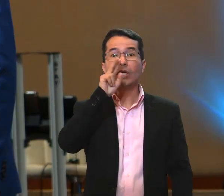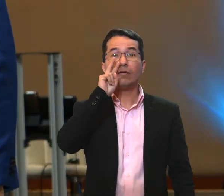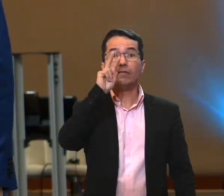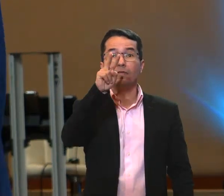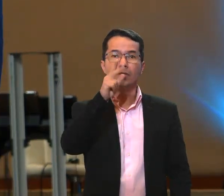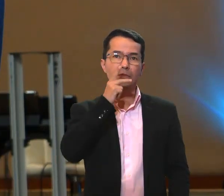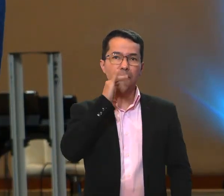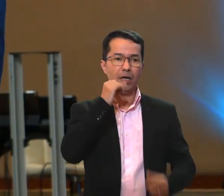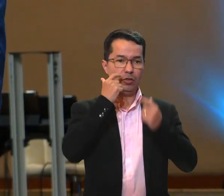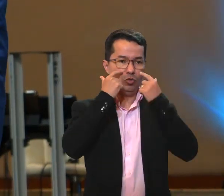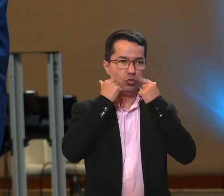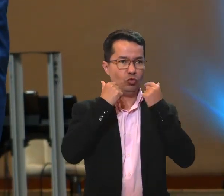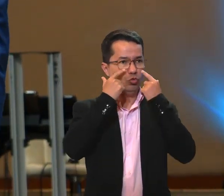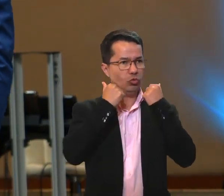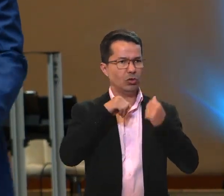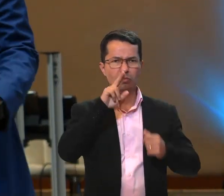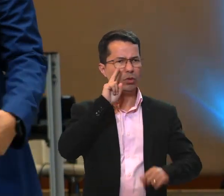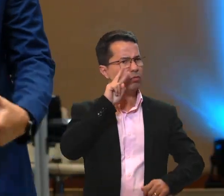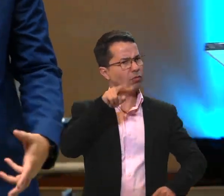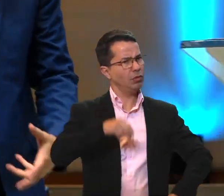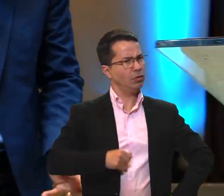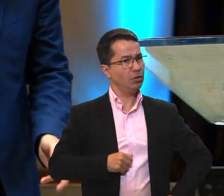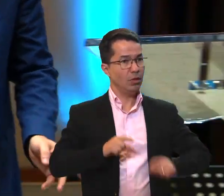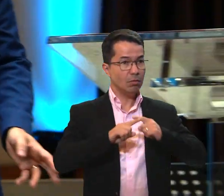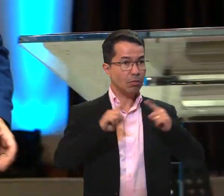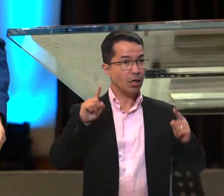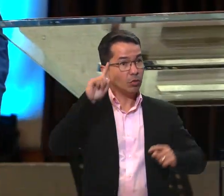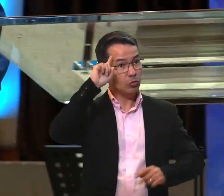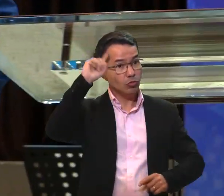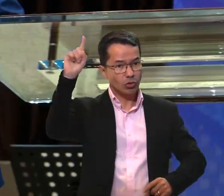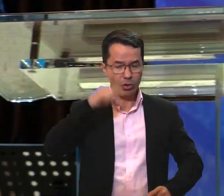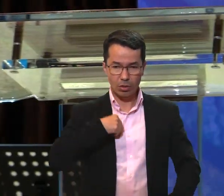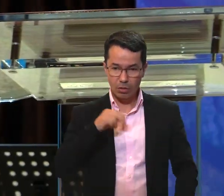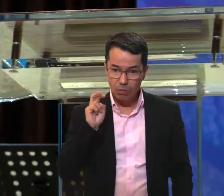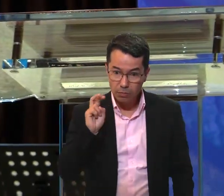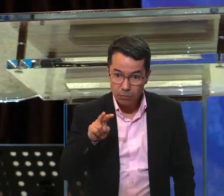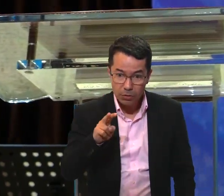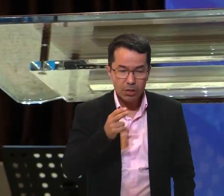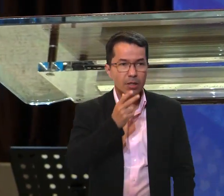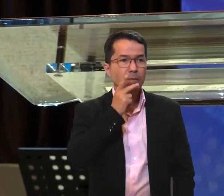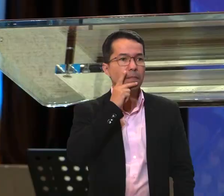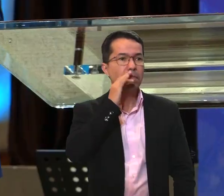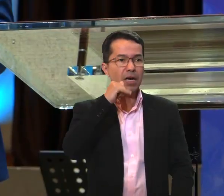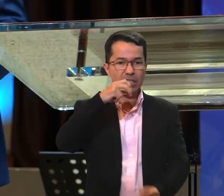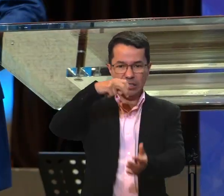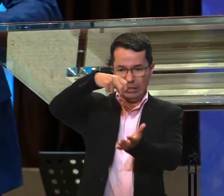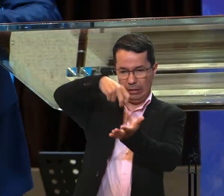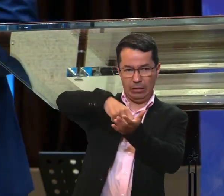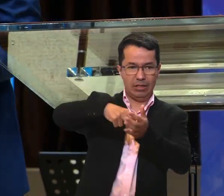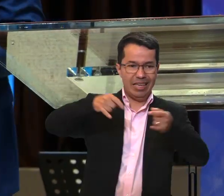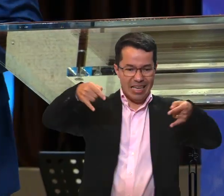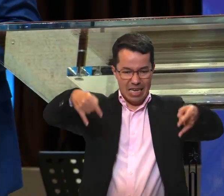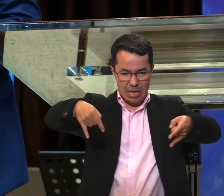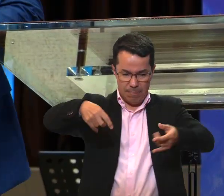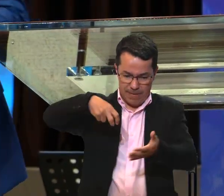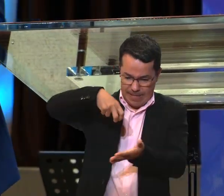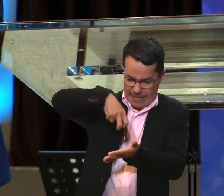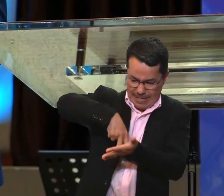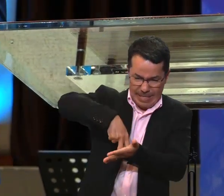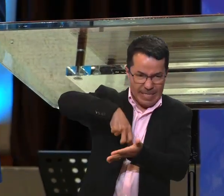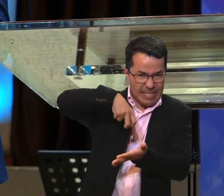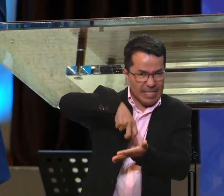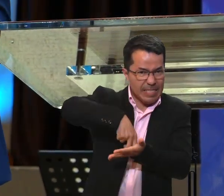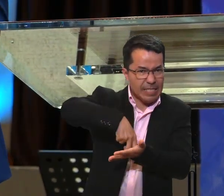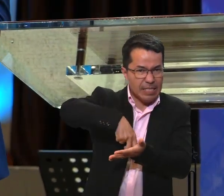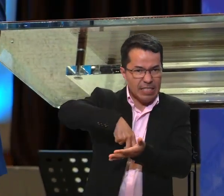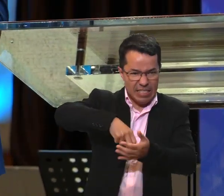Era difícil o pai chorar. Mas naquele dia, eu vi ele de joelhos. Ele estava lançado